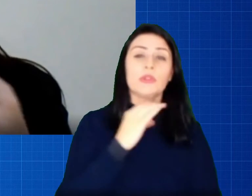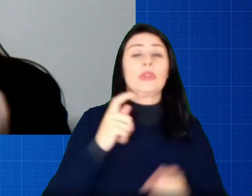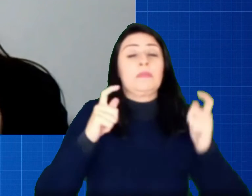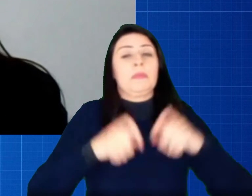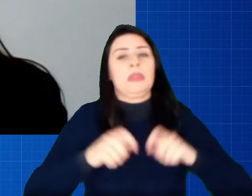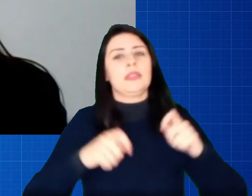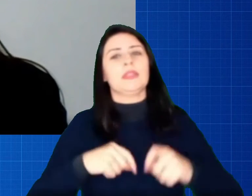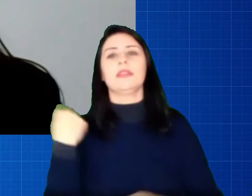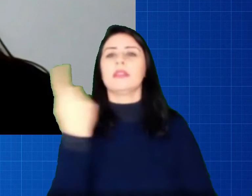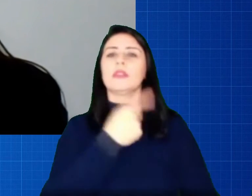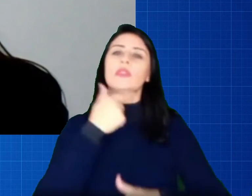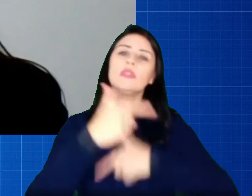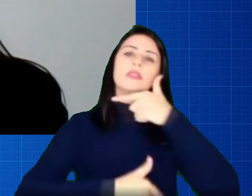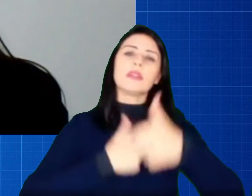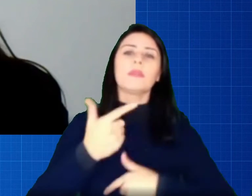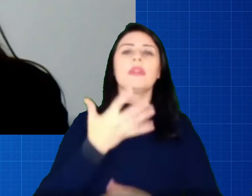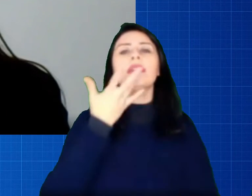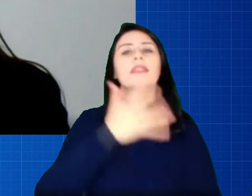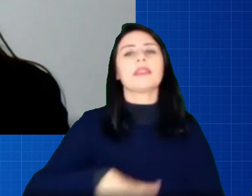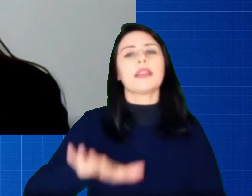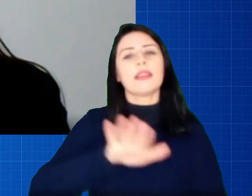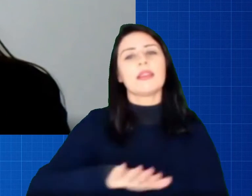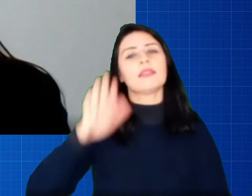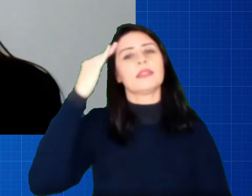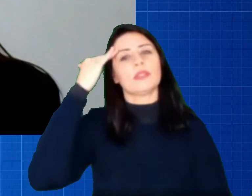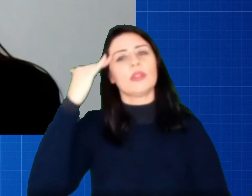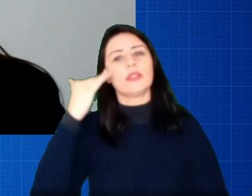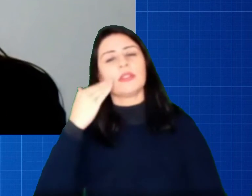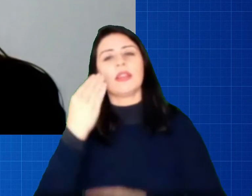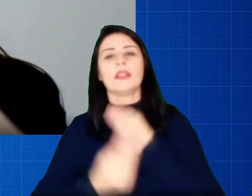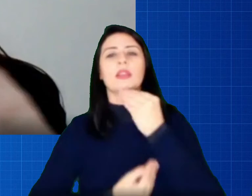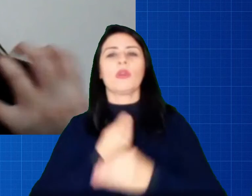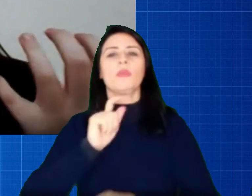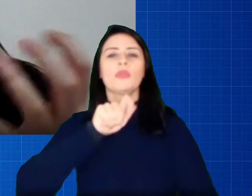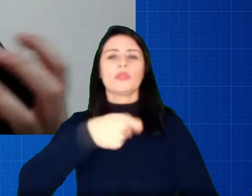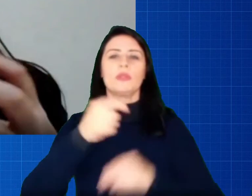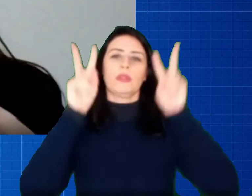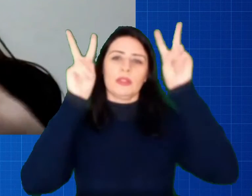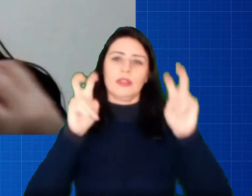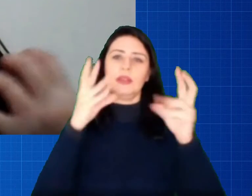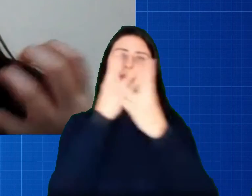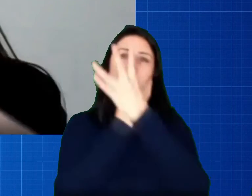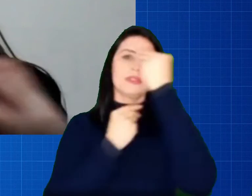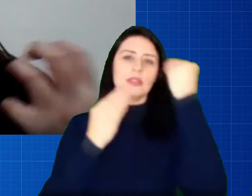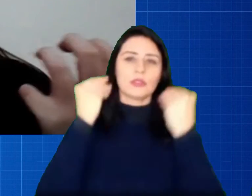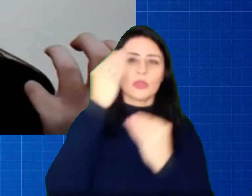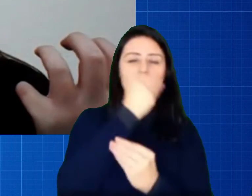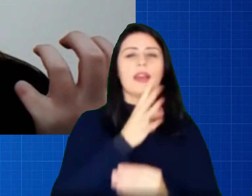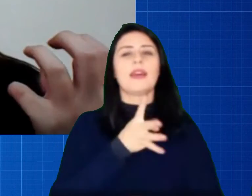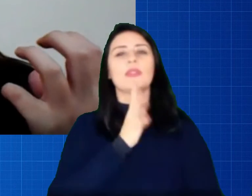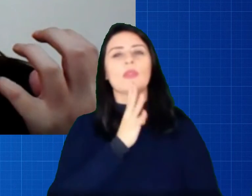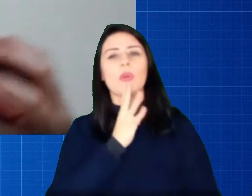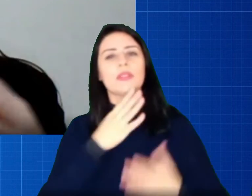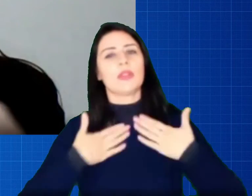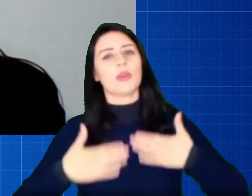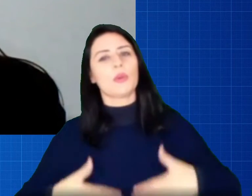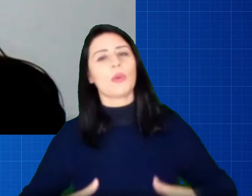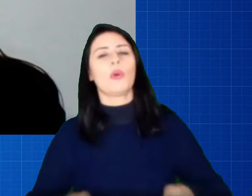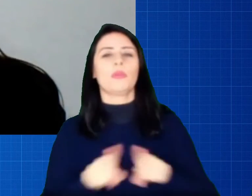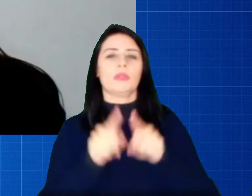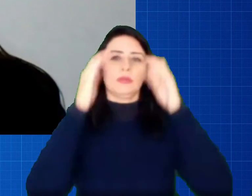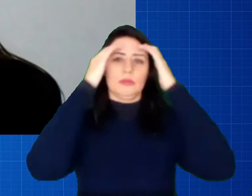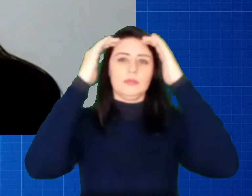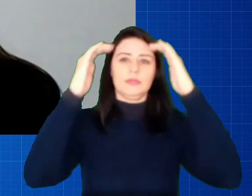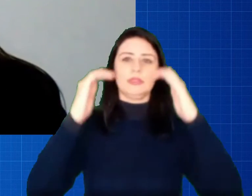prática mais urgente, mais necessária que a gente poderia estar fazendo com esse público jovem, desde crianças até adolescentes, com